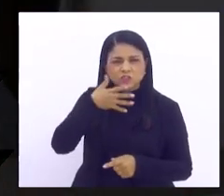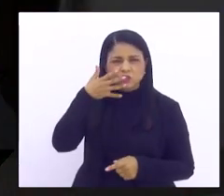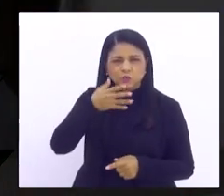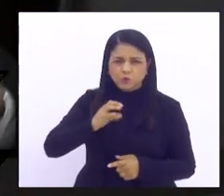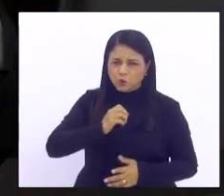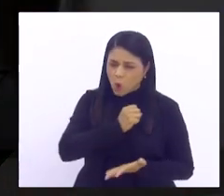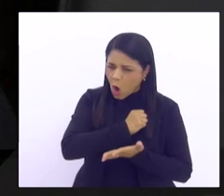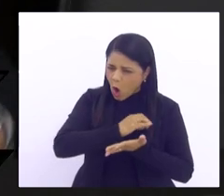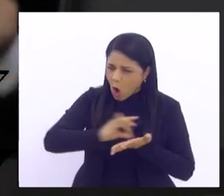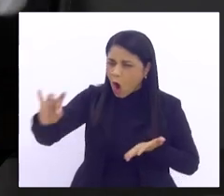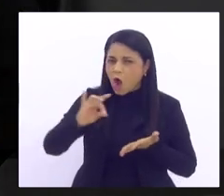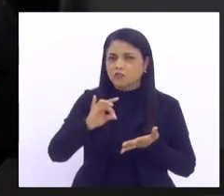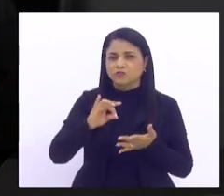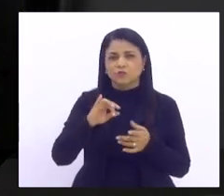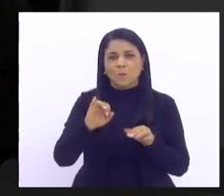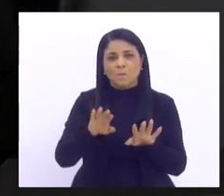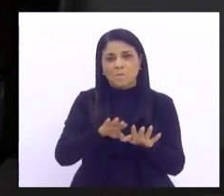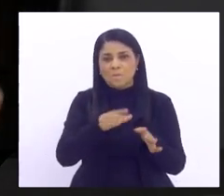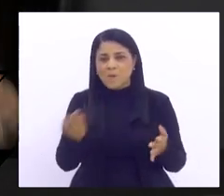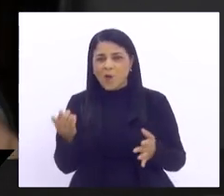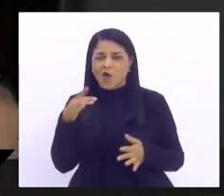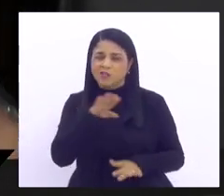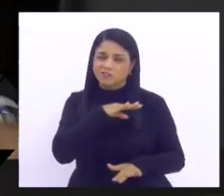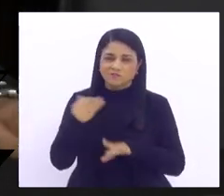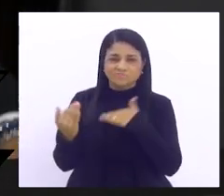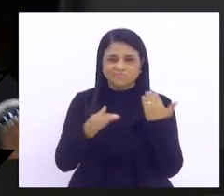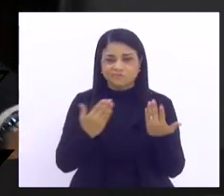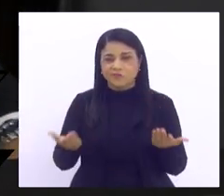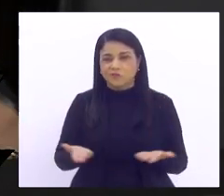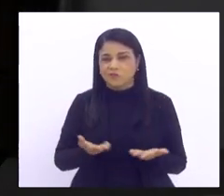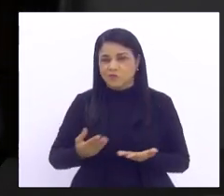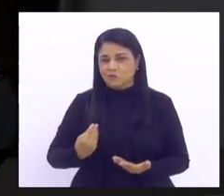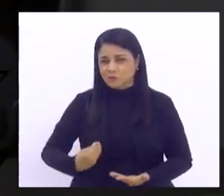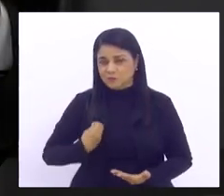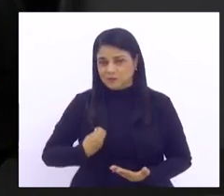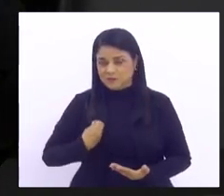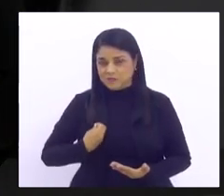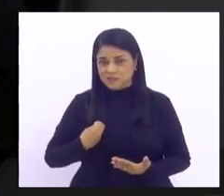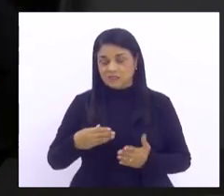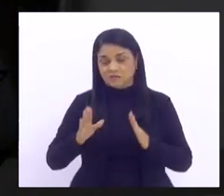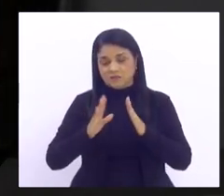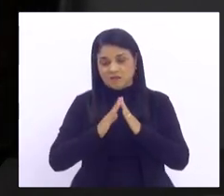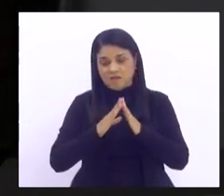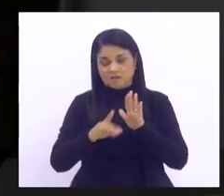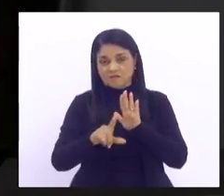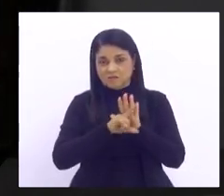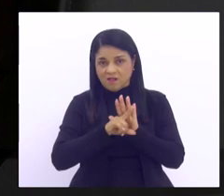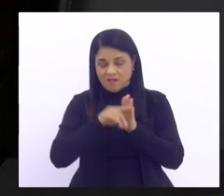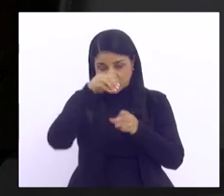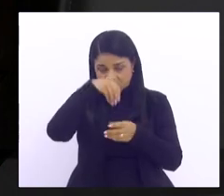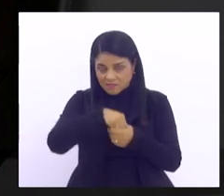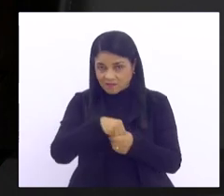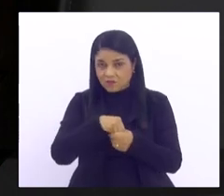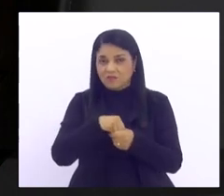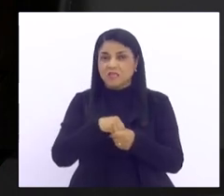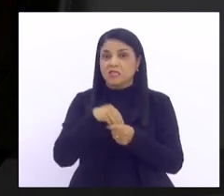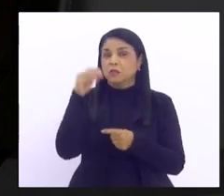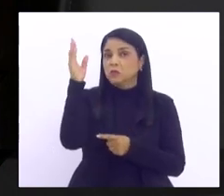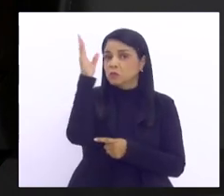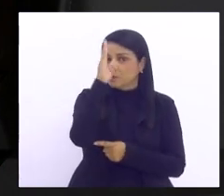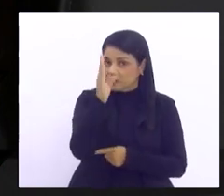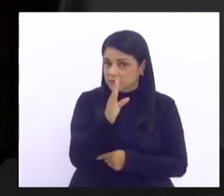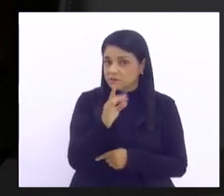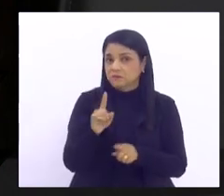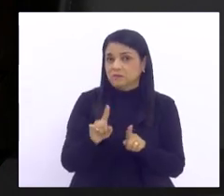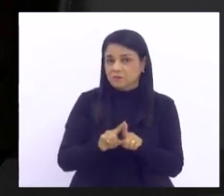de morte que nós estamos presenciando aqui dentro desta casa e também pelo Brasil afora. Terá